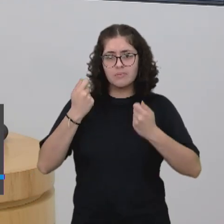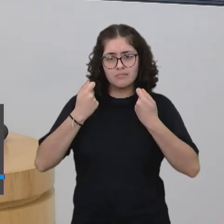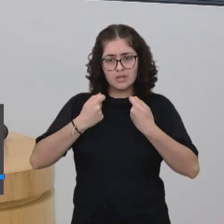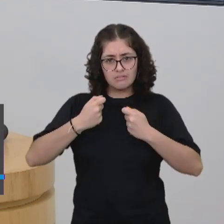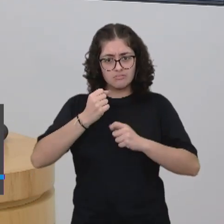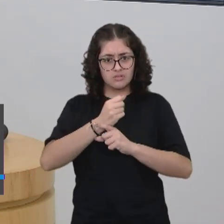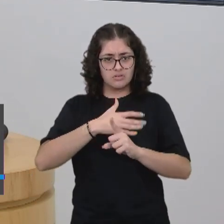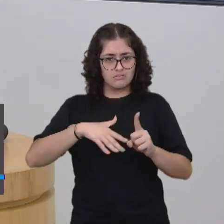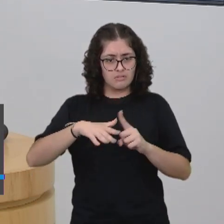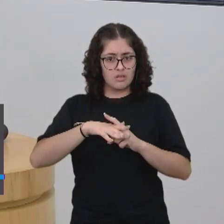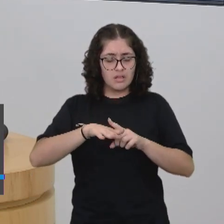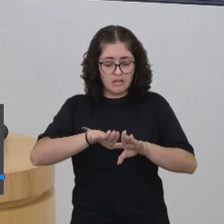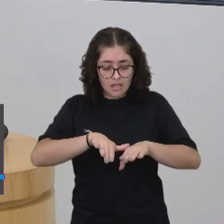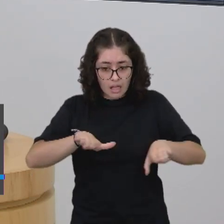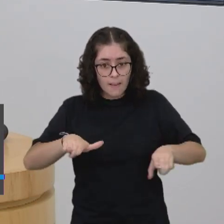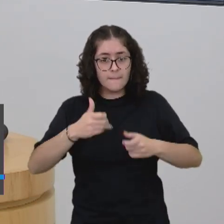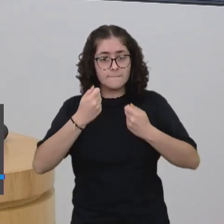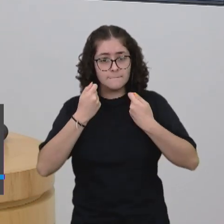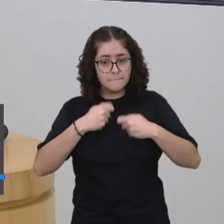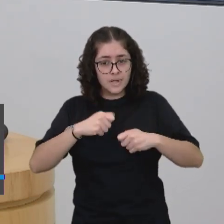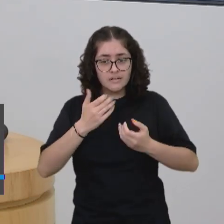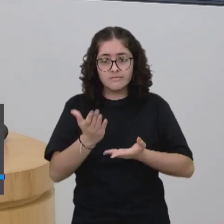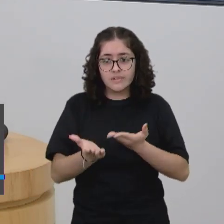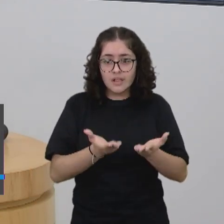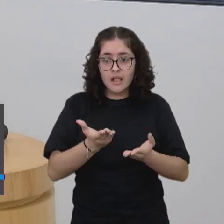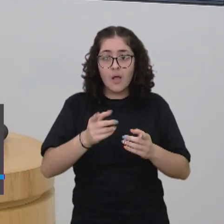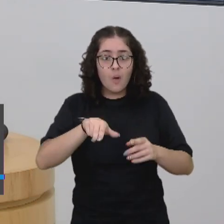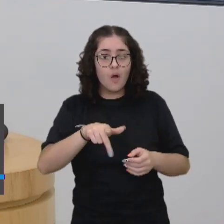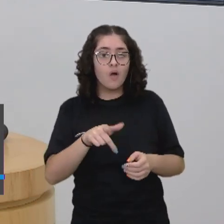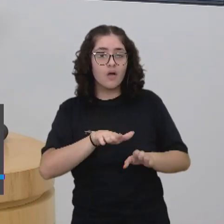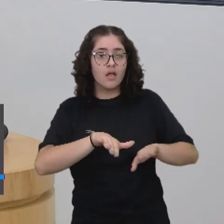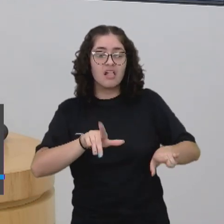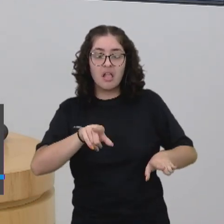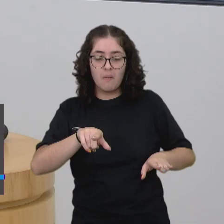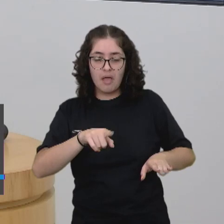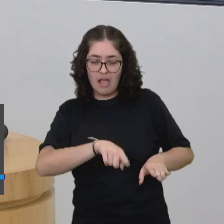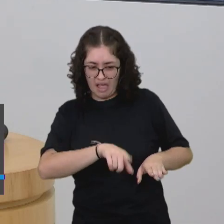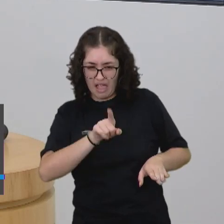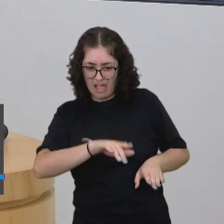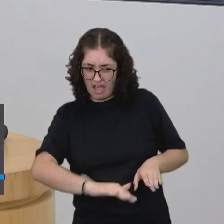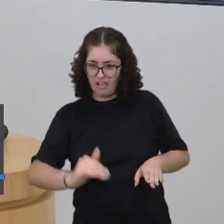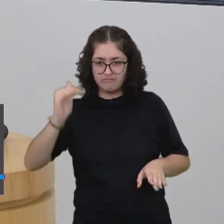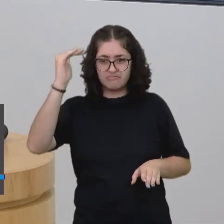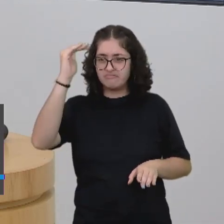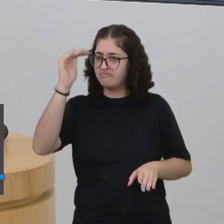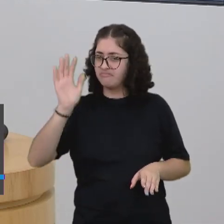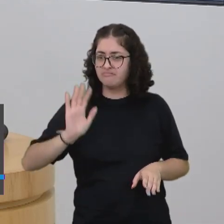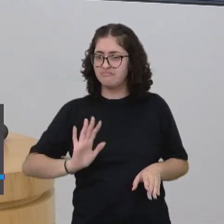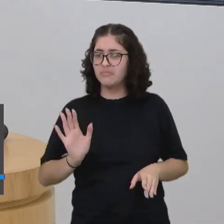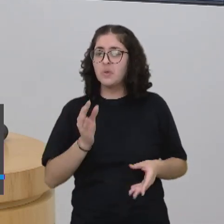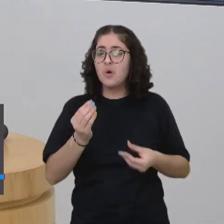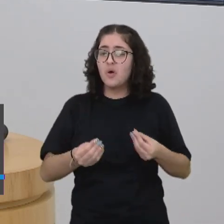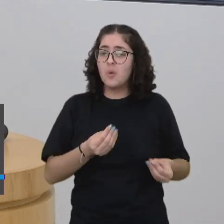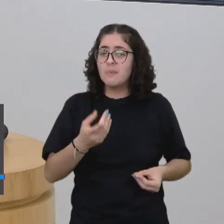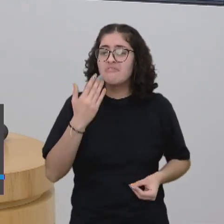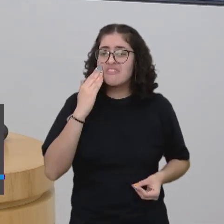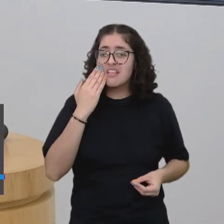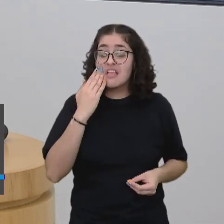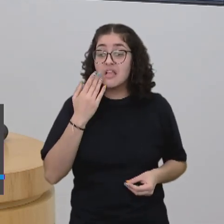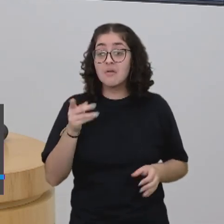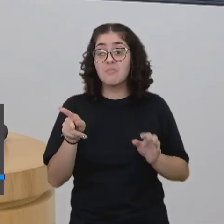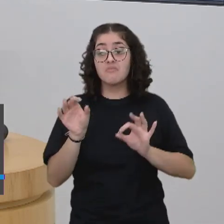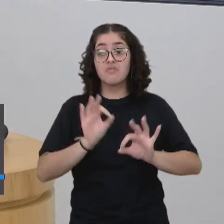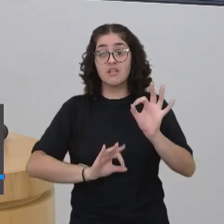enquanto sociedade. Crianças têm que ser tratadas como crianças e não como adultos. Como você entende isso, como você aplica